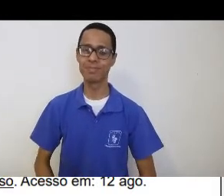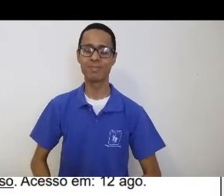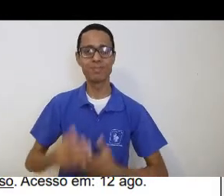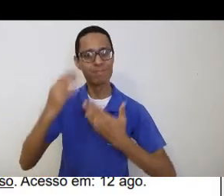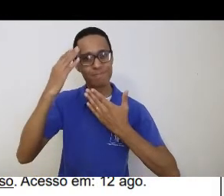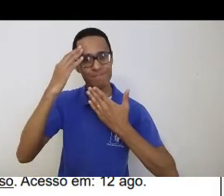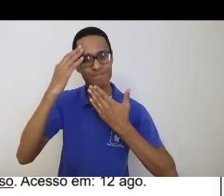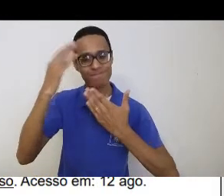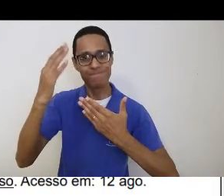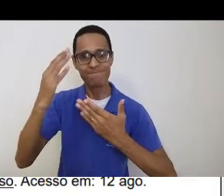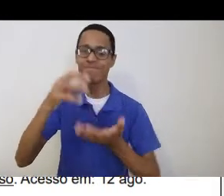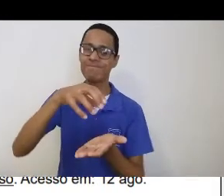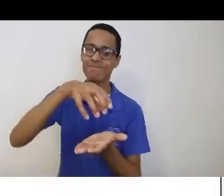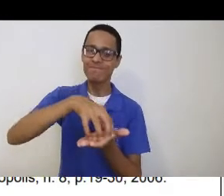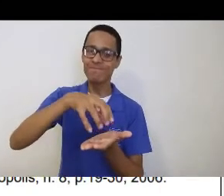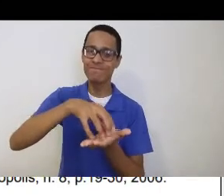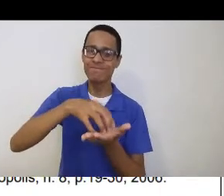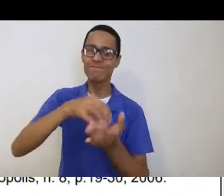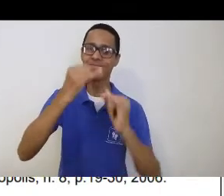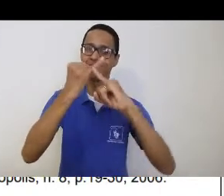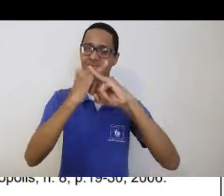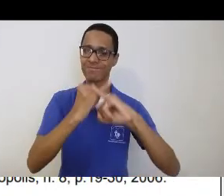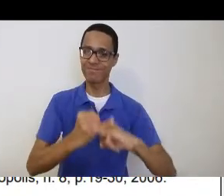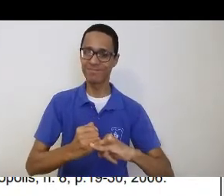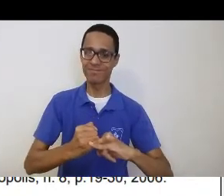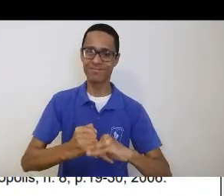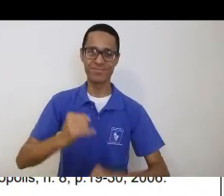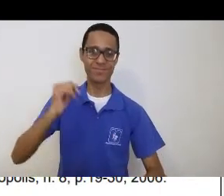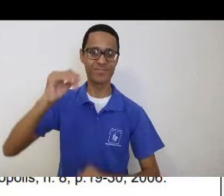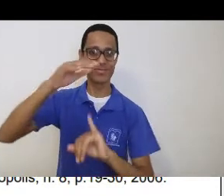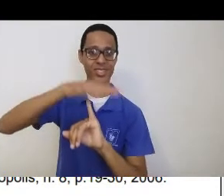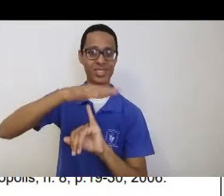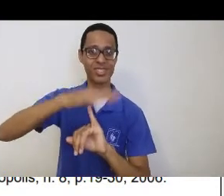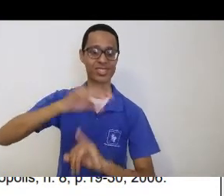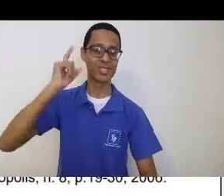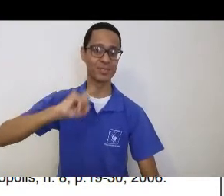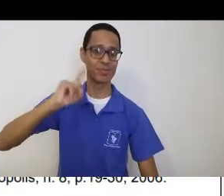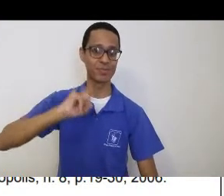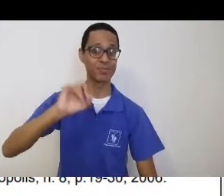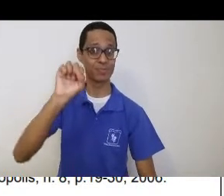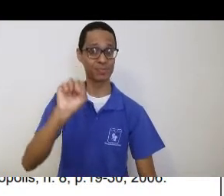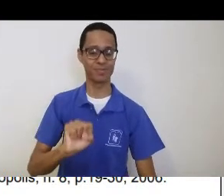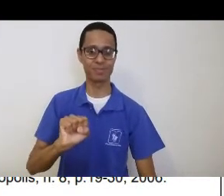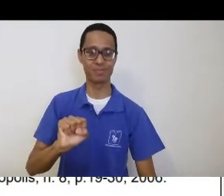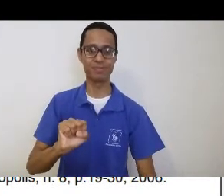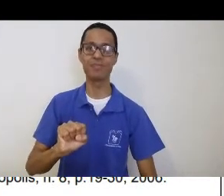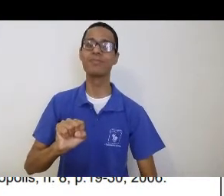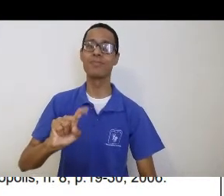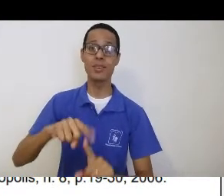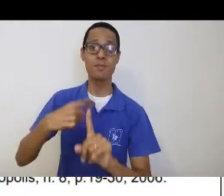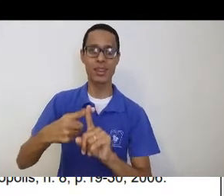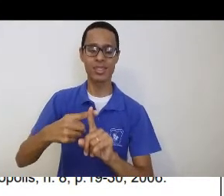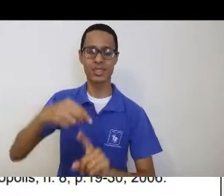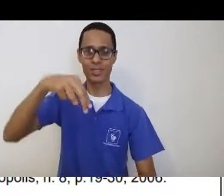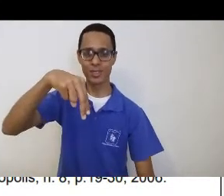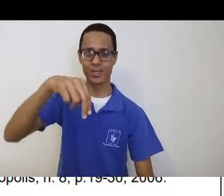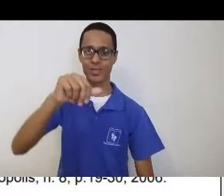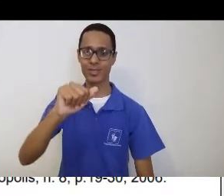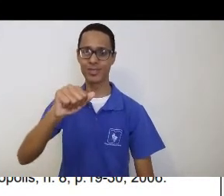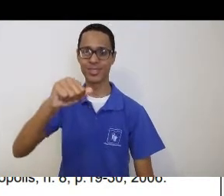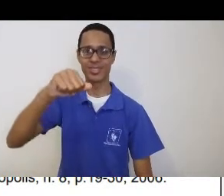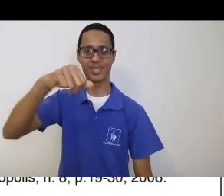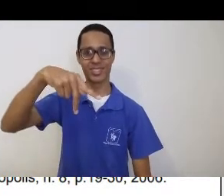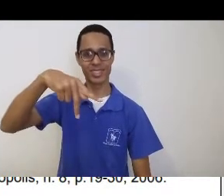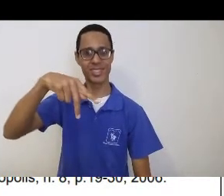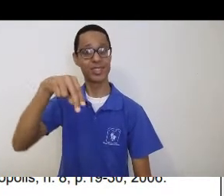Wilson. E os nossos agradecimentos ao Instituto Federal do Sul de Minas, Campus Inconfidentes, e ao NAPNE, Núcleo de